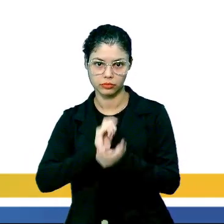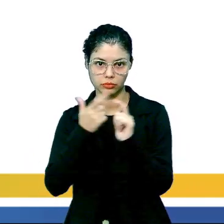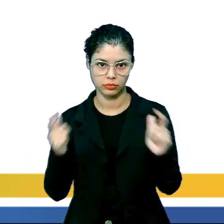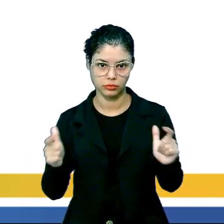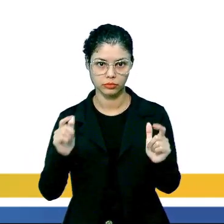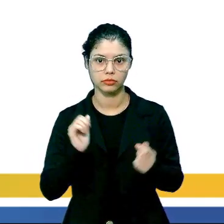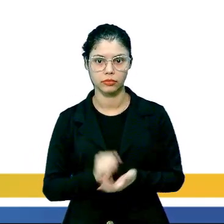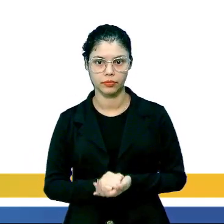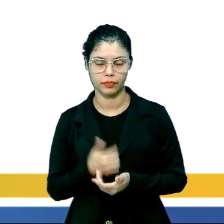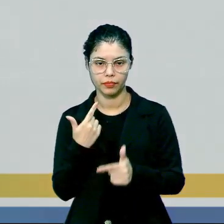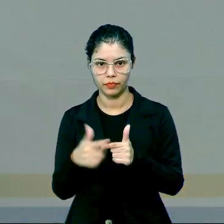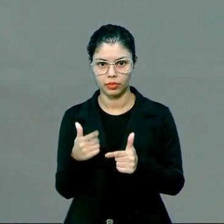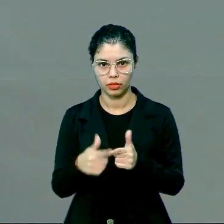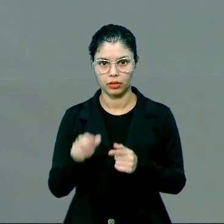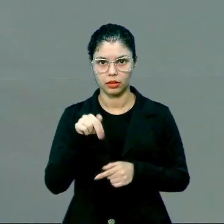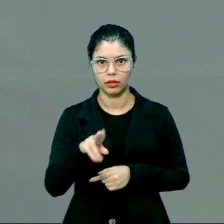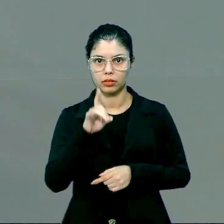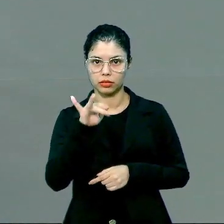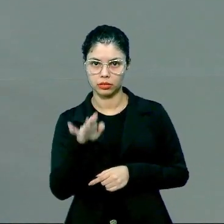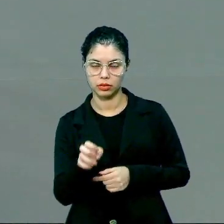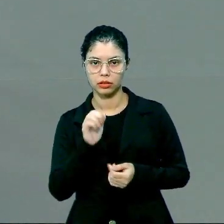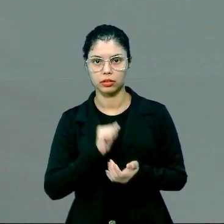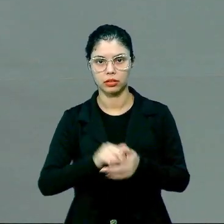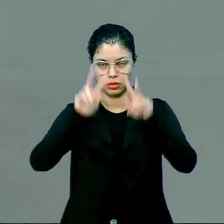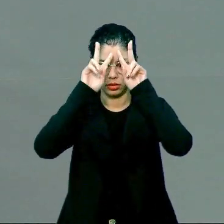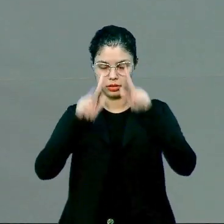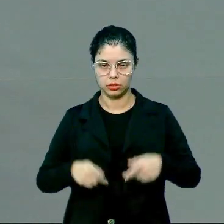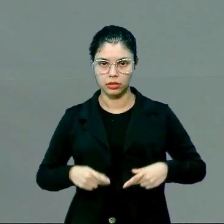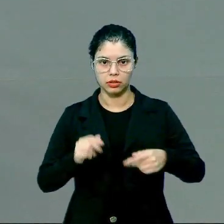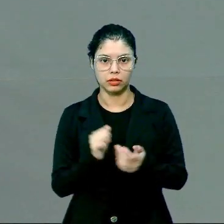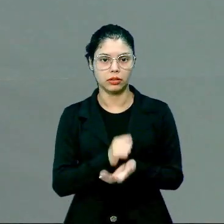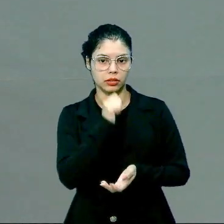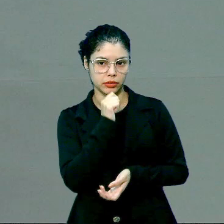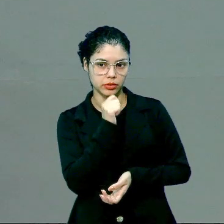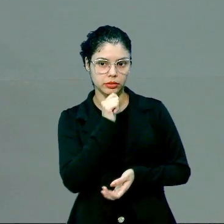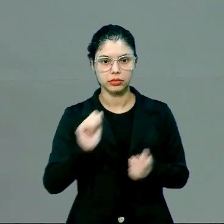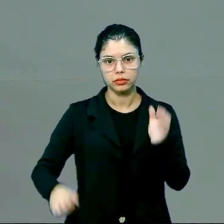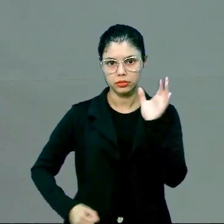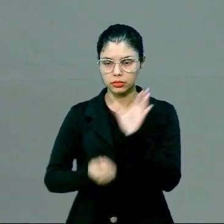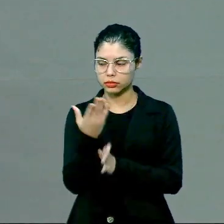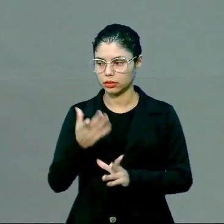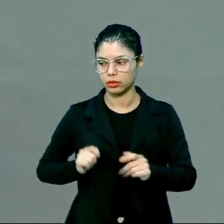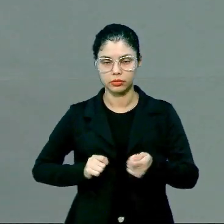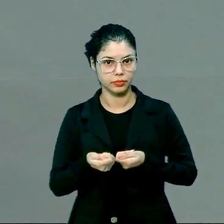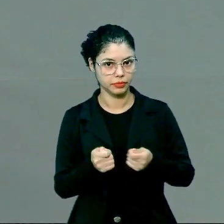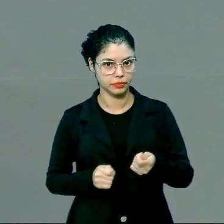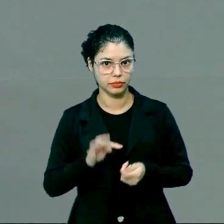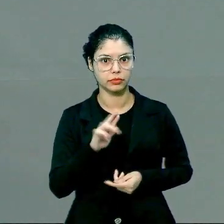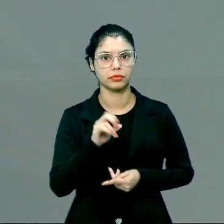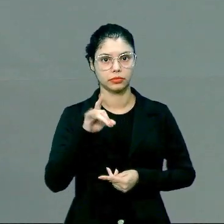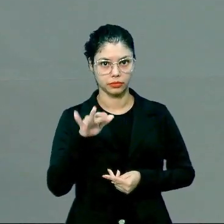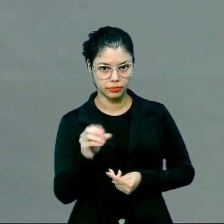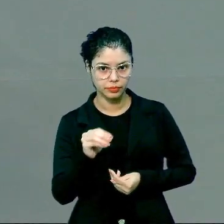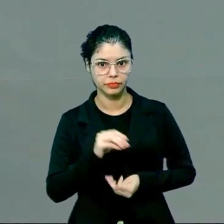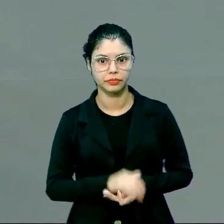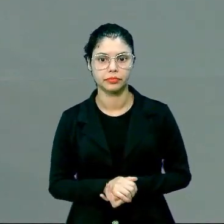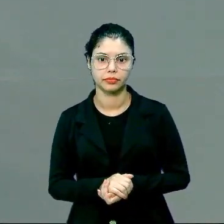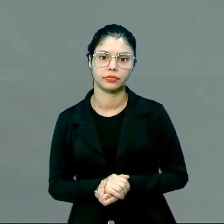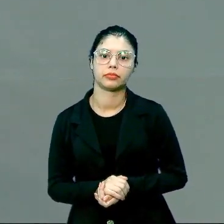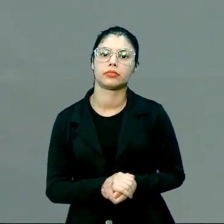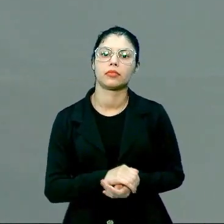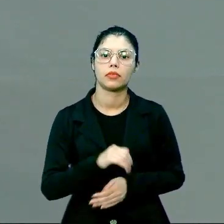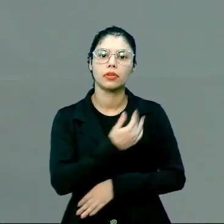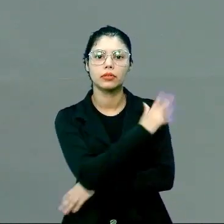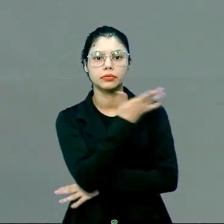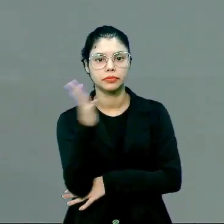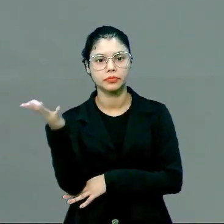grandes problemas da humanidade. E, por cima de tudo, ainda criou um domínio tirânico sobre a natureza